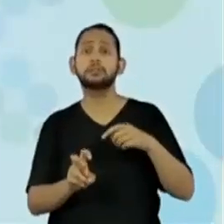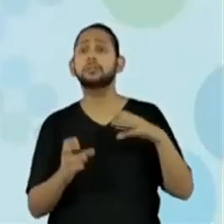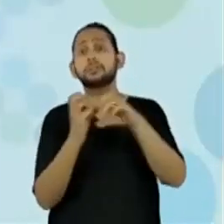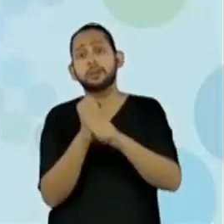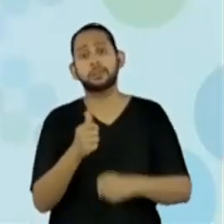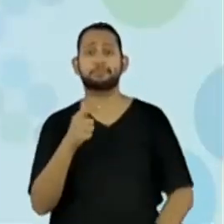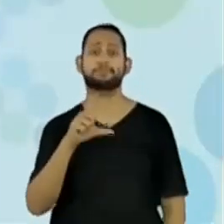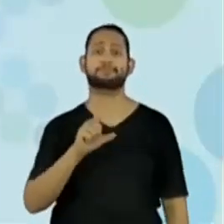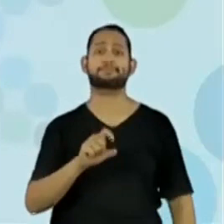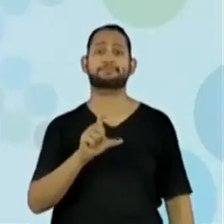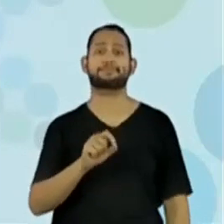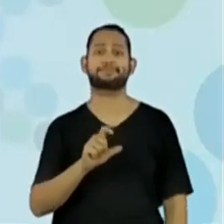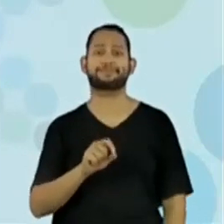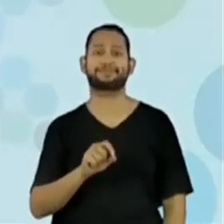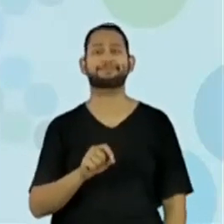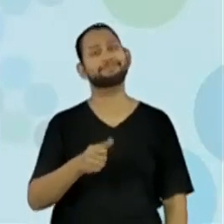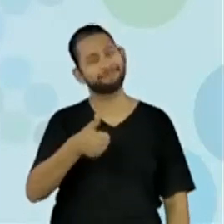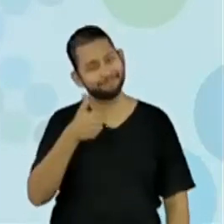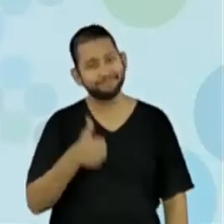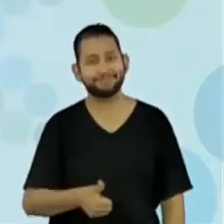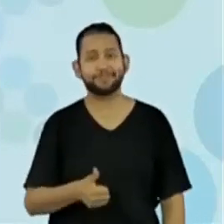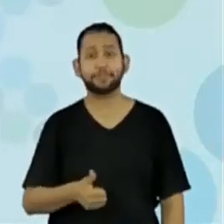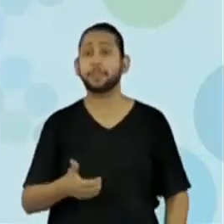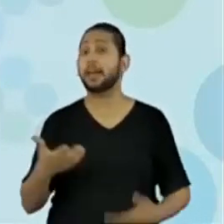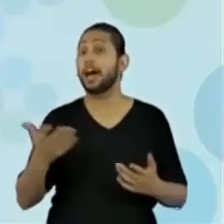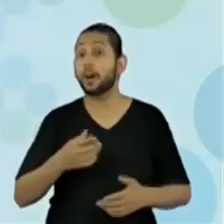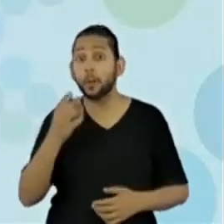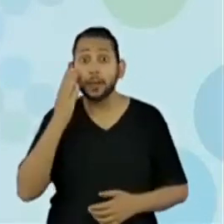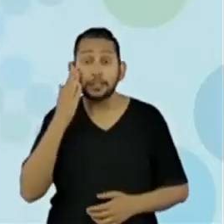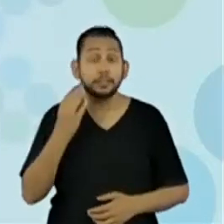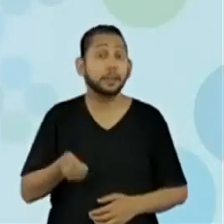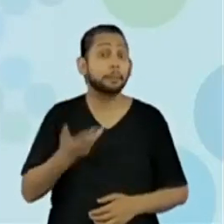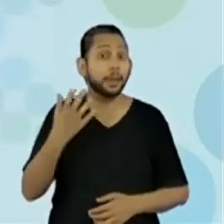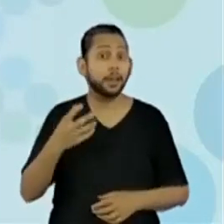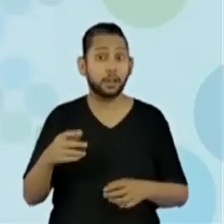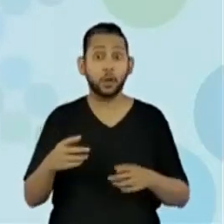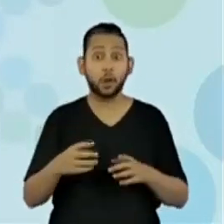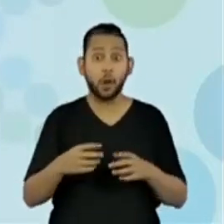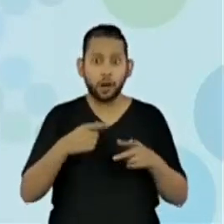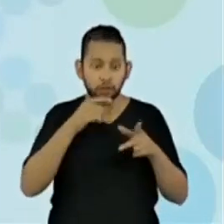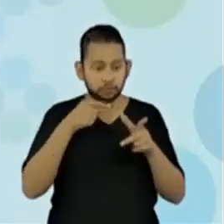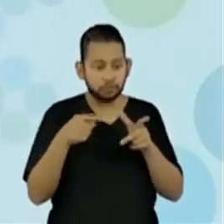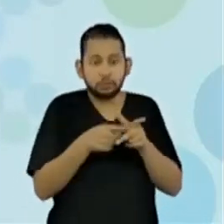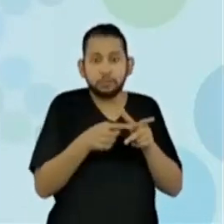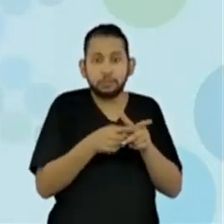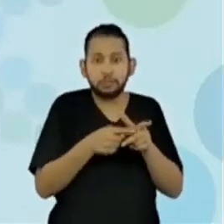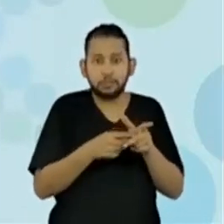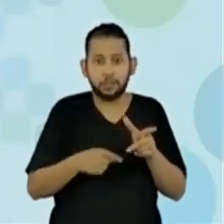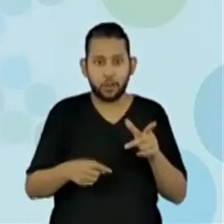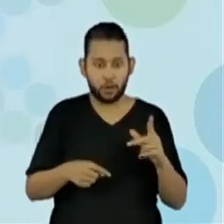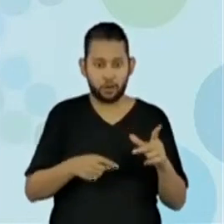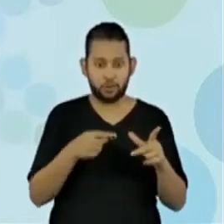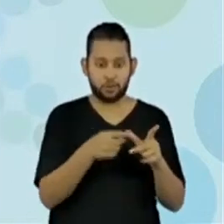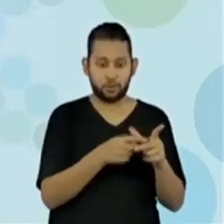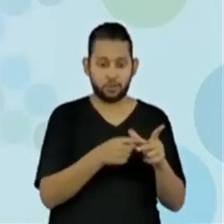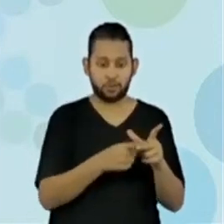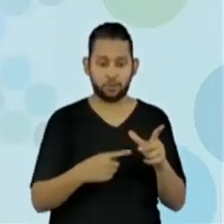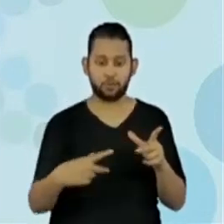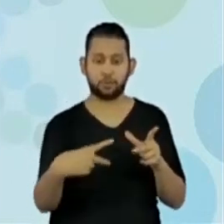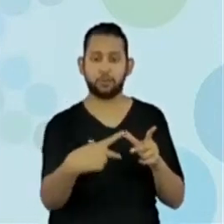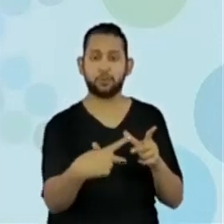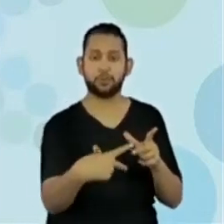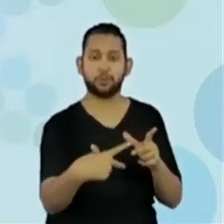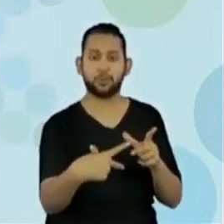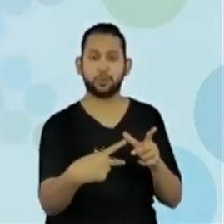10 arestas. E os vértices? São aqui, ó, os encontros. 1,